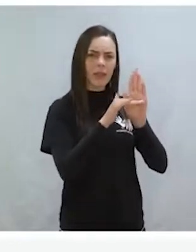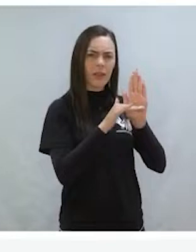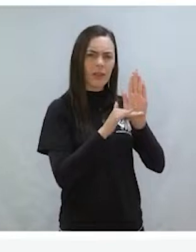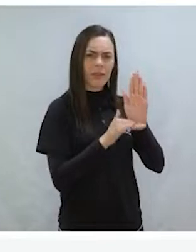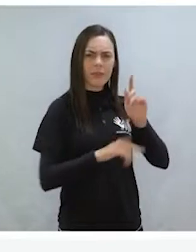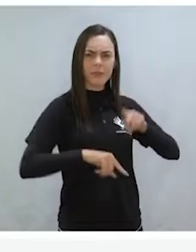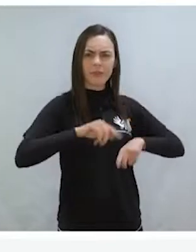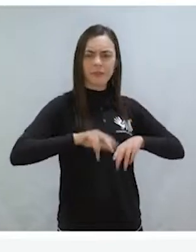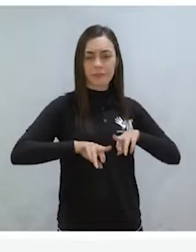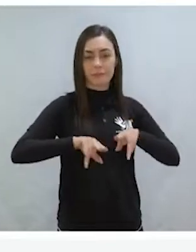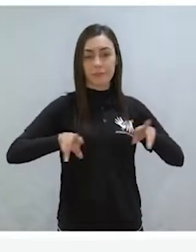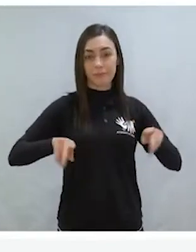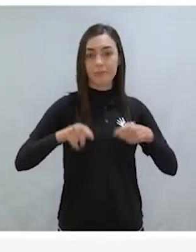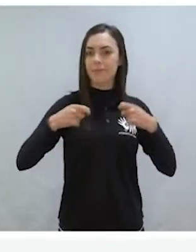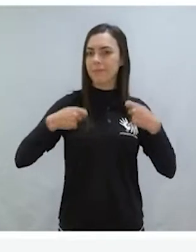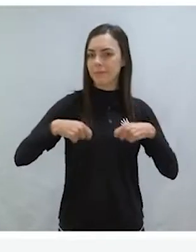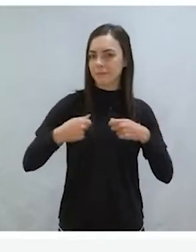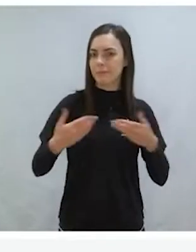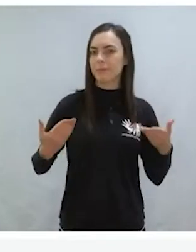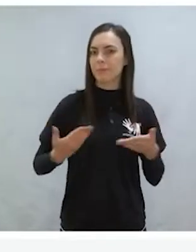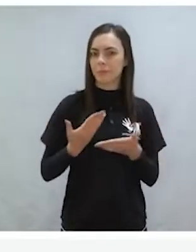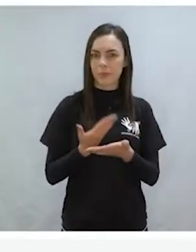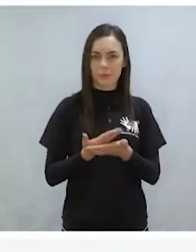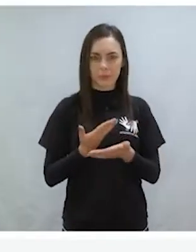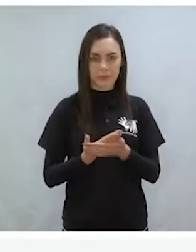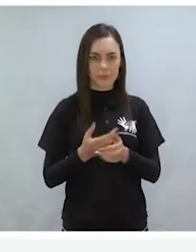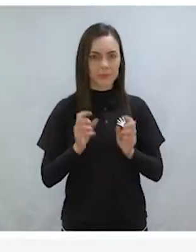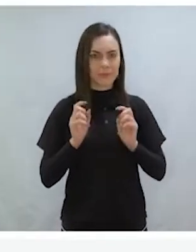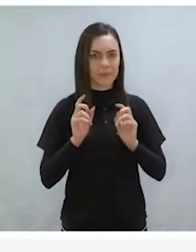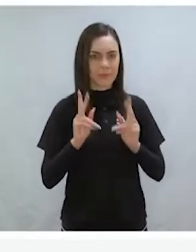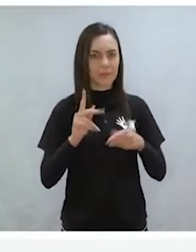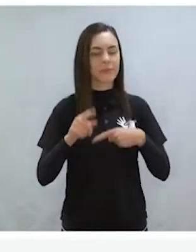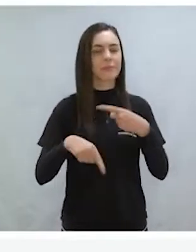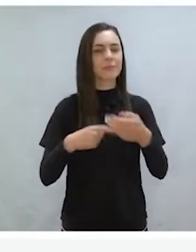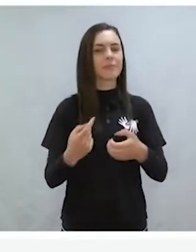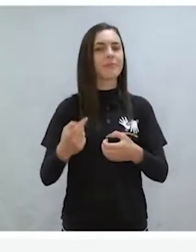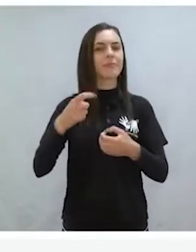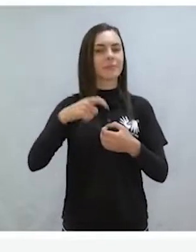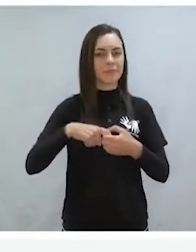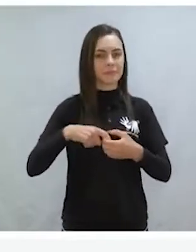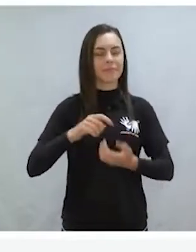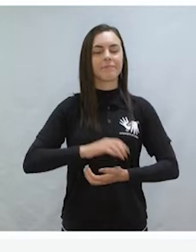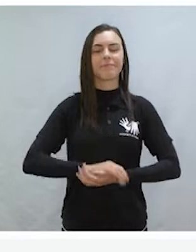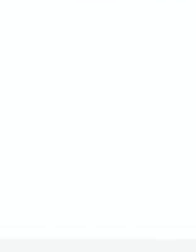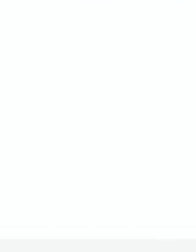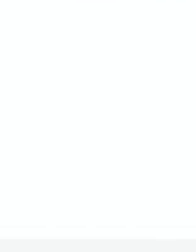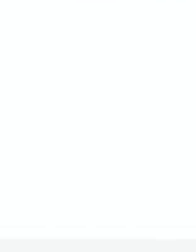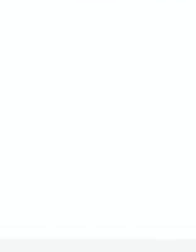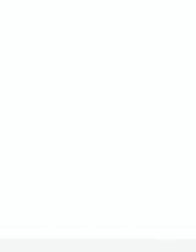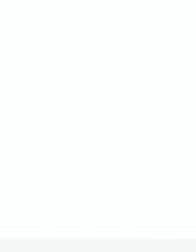vocês os materiais que vocês vão precisar separar aí em casa. E eu já volto.